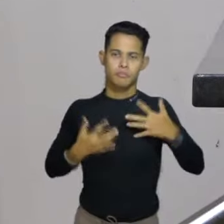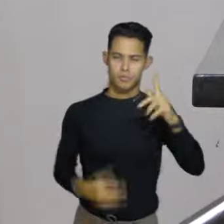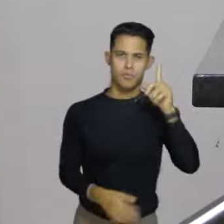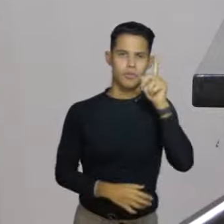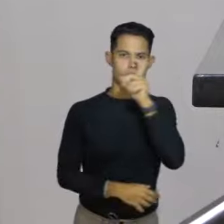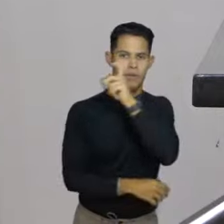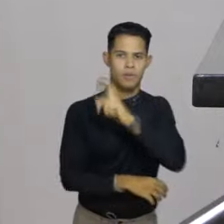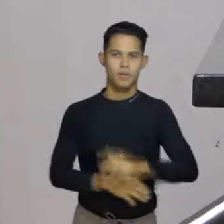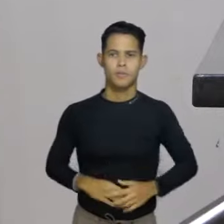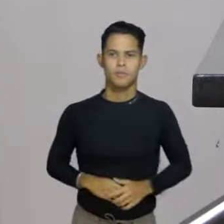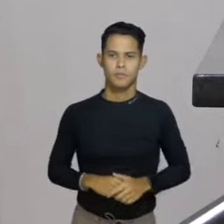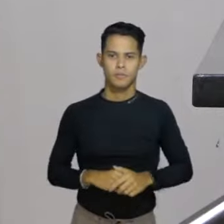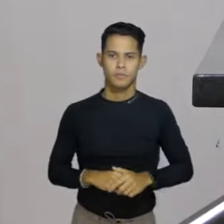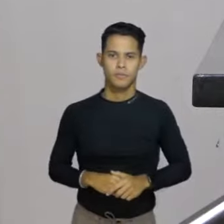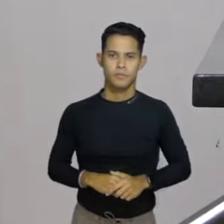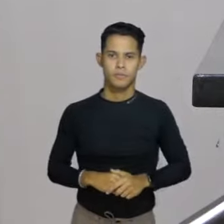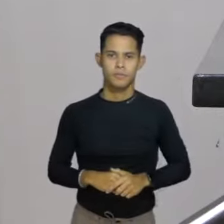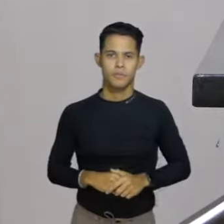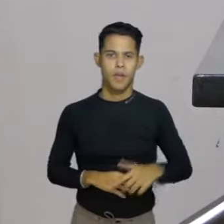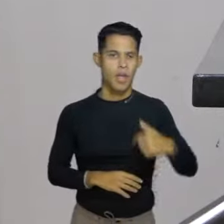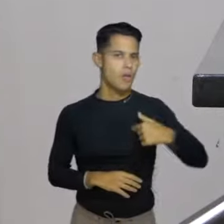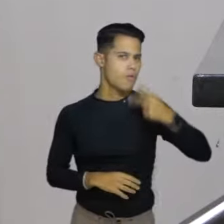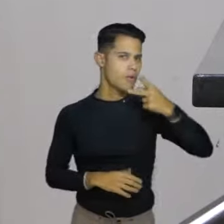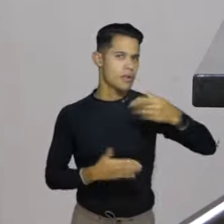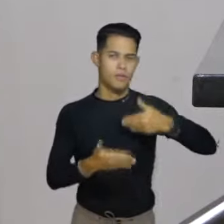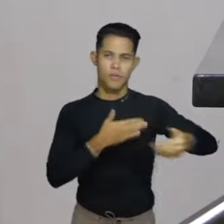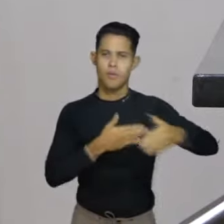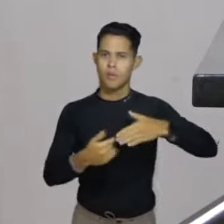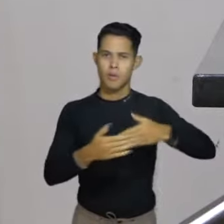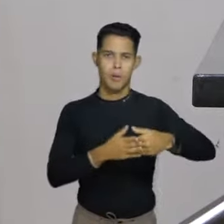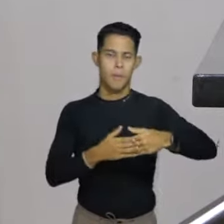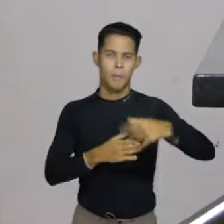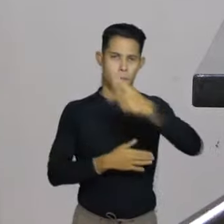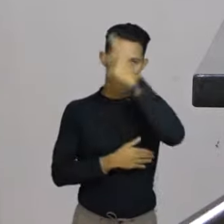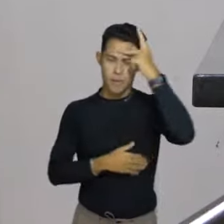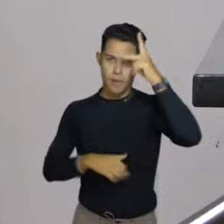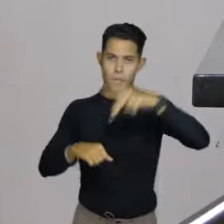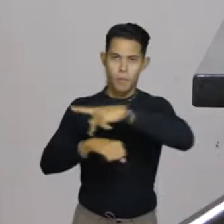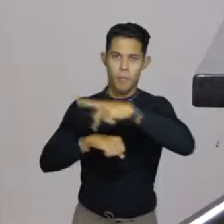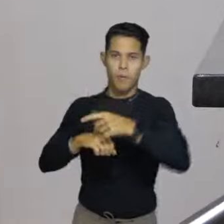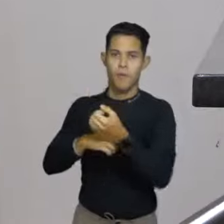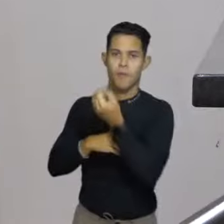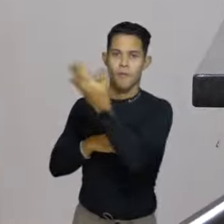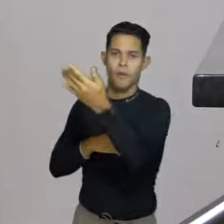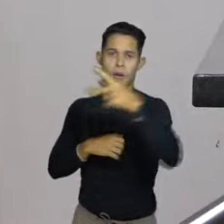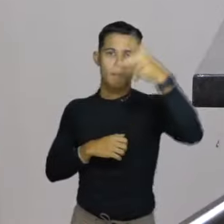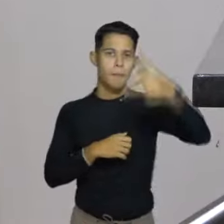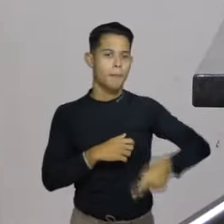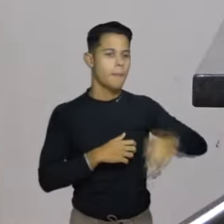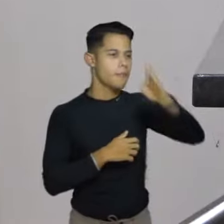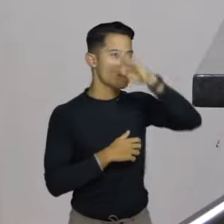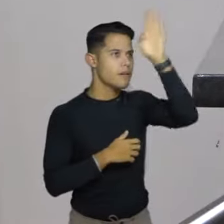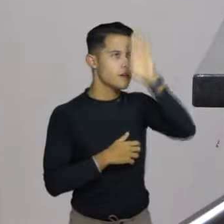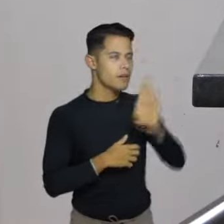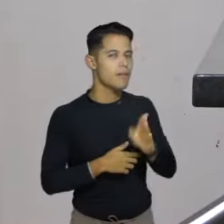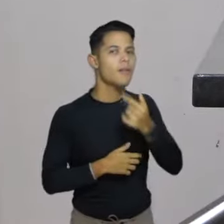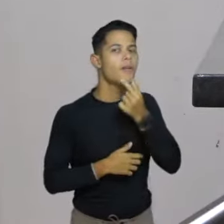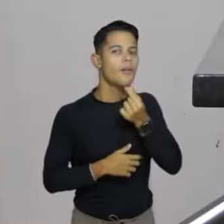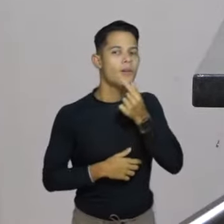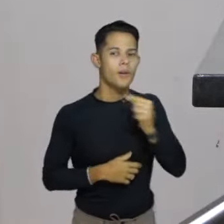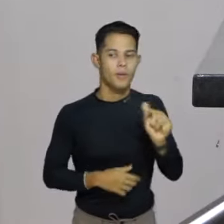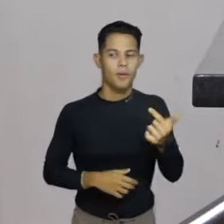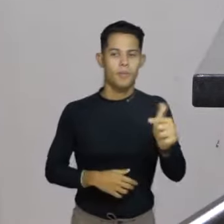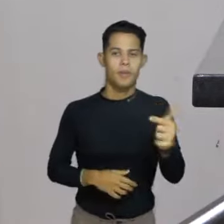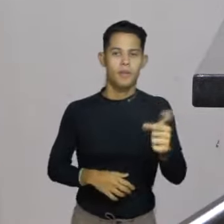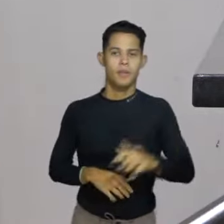motivação Como eu disse qualquer um estrangeiro pode falar no Brasil não tem homem no Brasil não aí